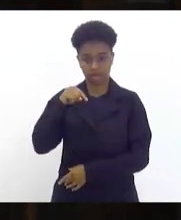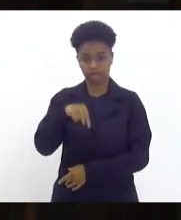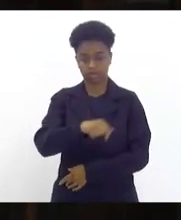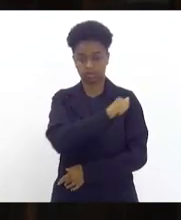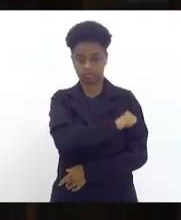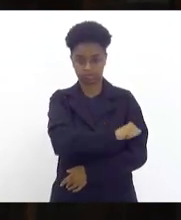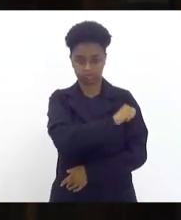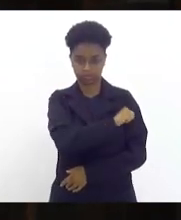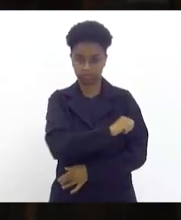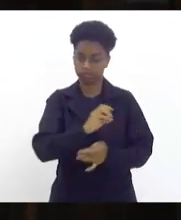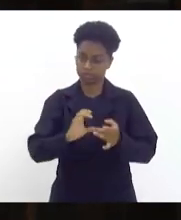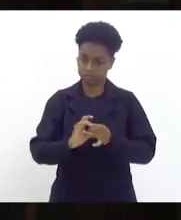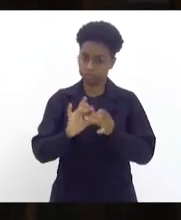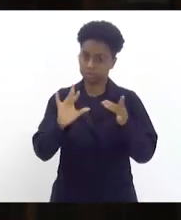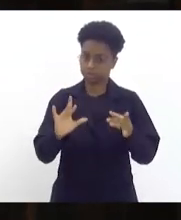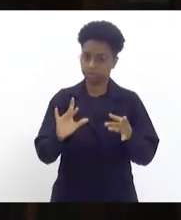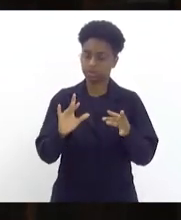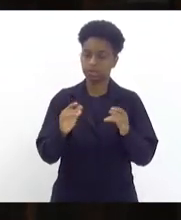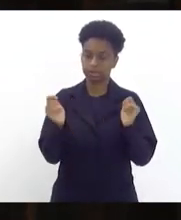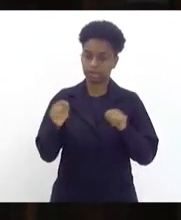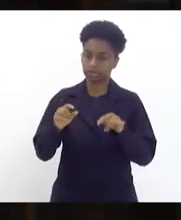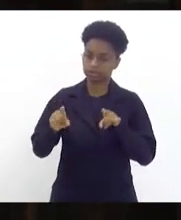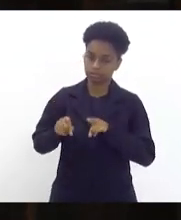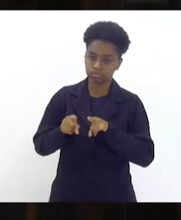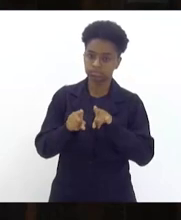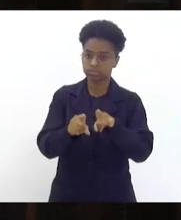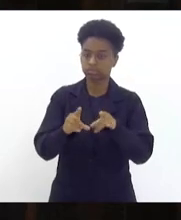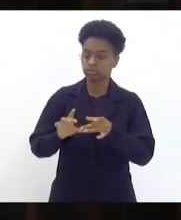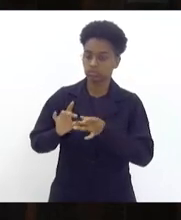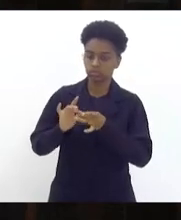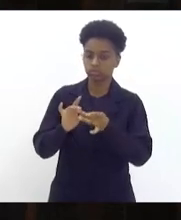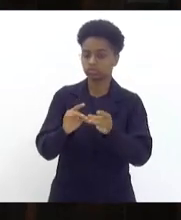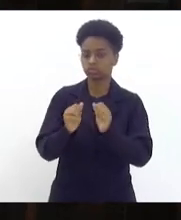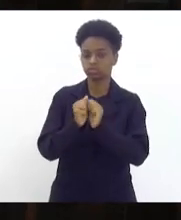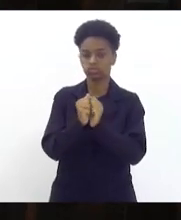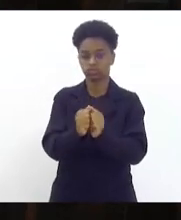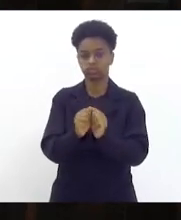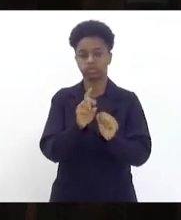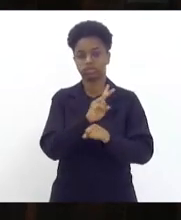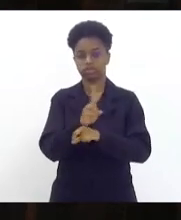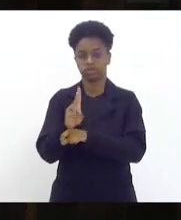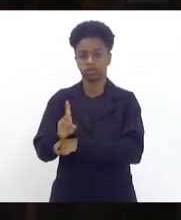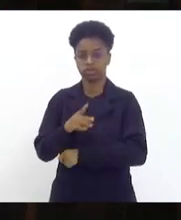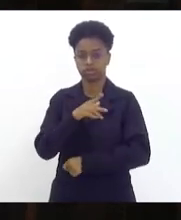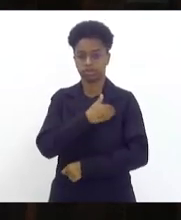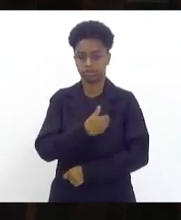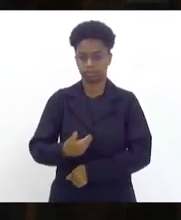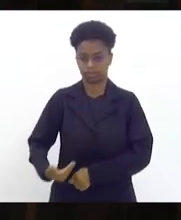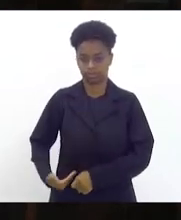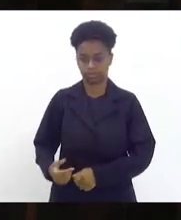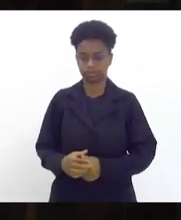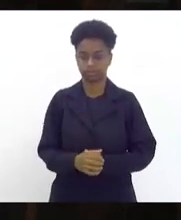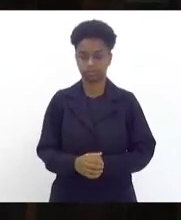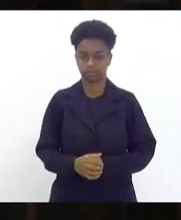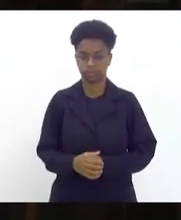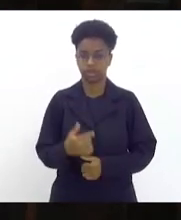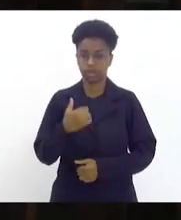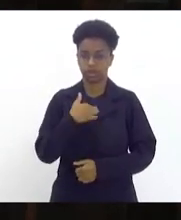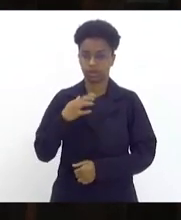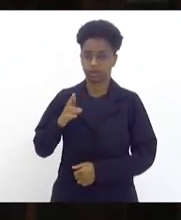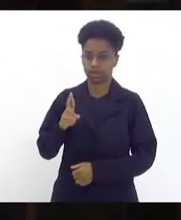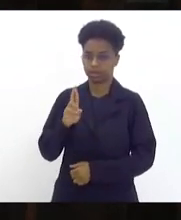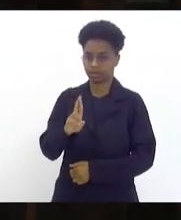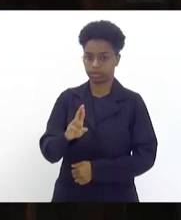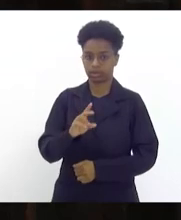Estado do Rio de Janeiro para caminhar junto com a segurança pública eu falo em nome da